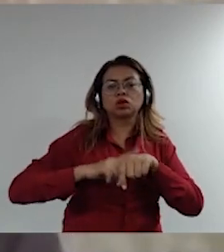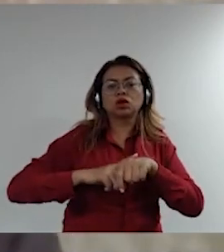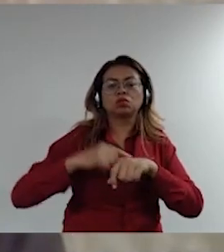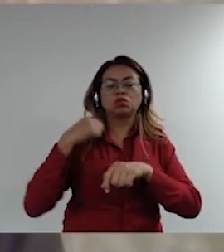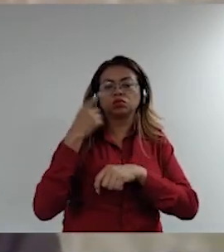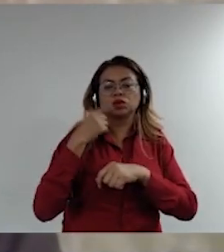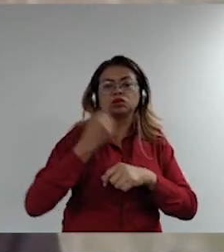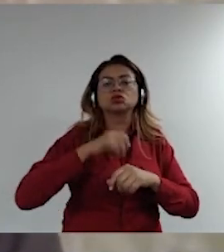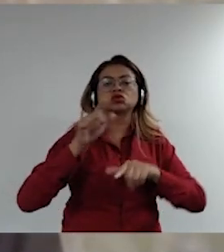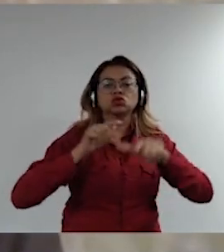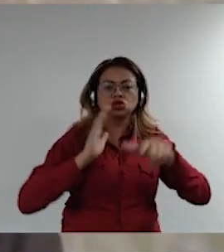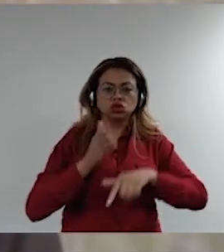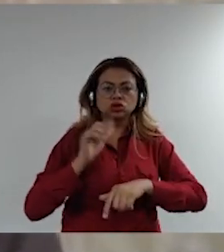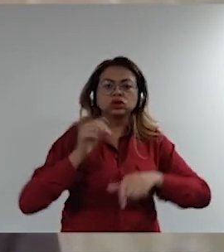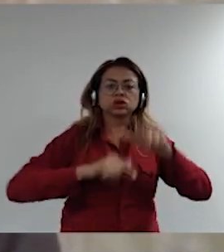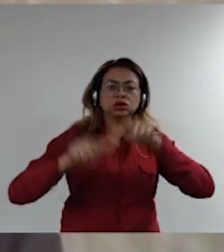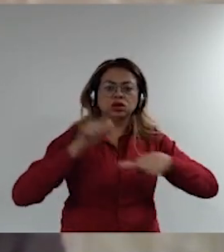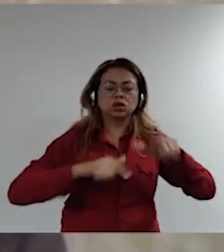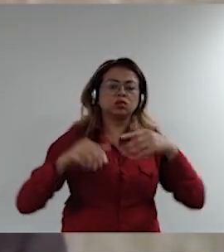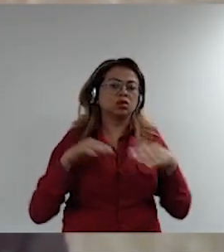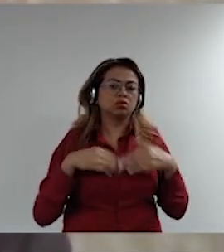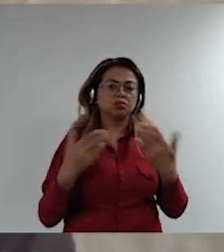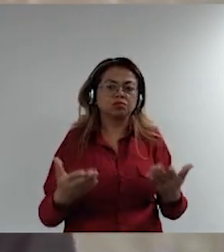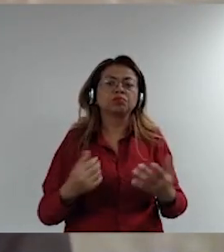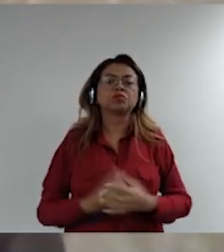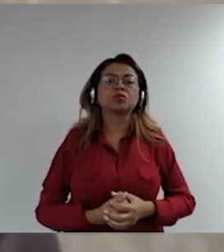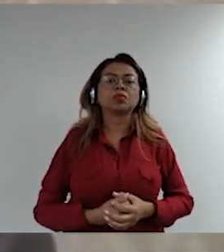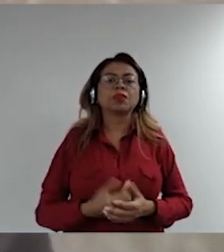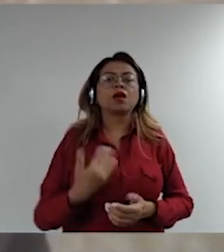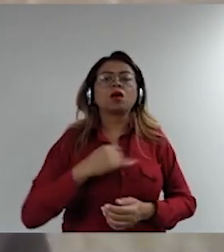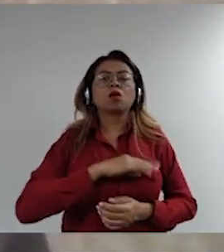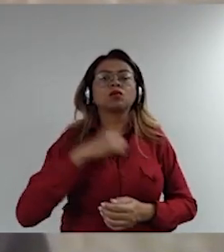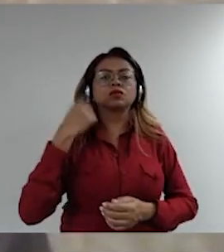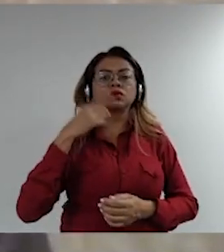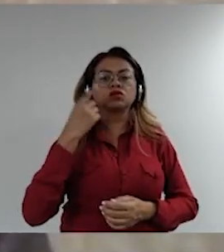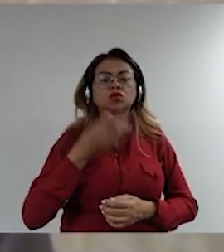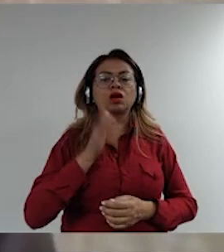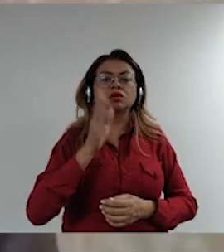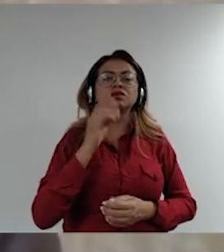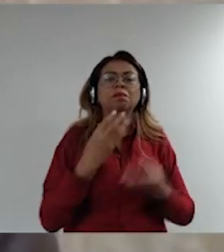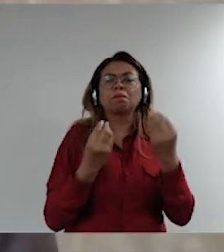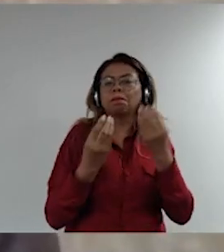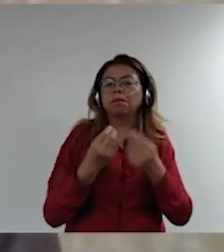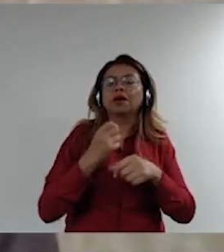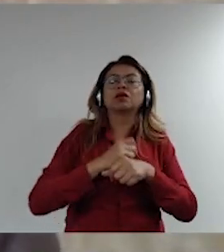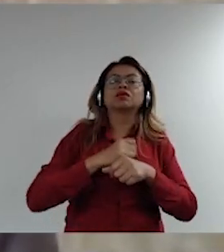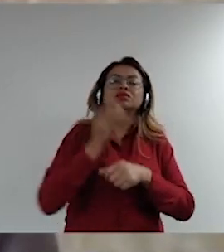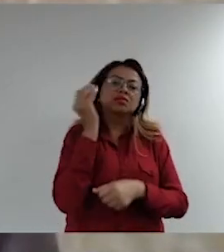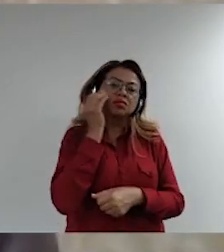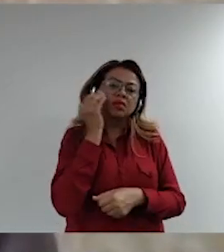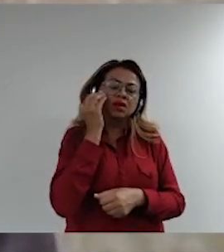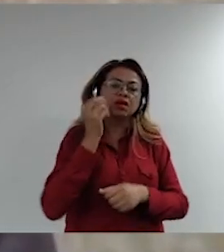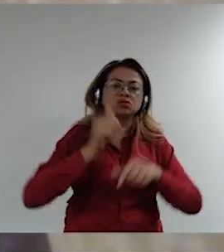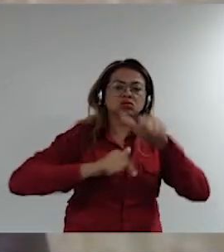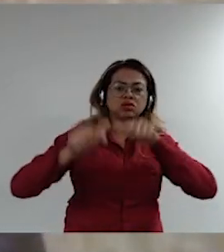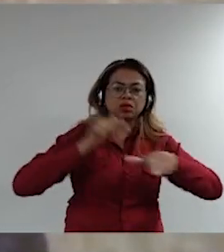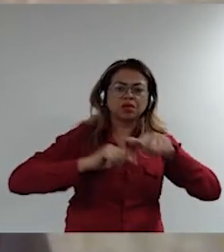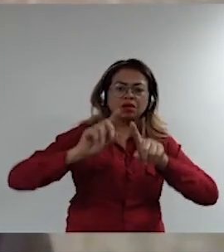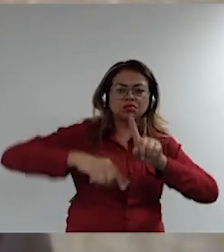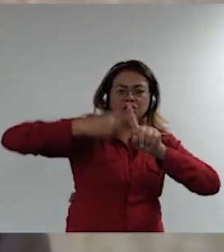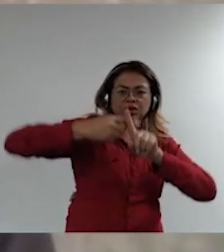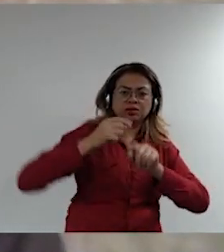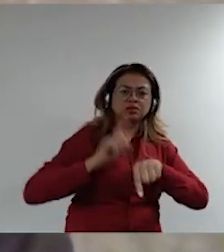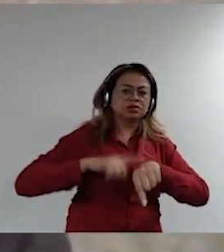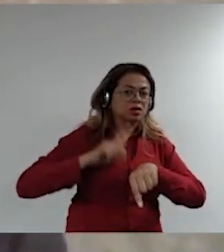colegas estão na advocacia. Independente. Os advogados já mais antigos, mais experientes, eles estão